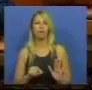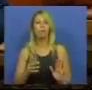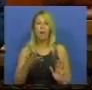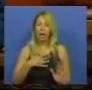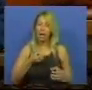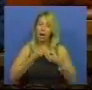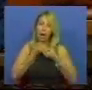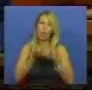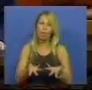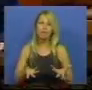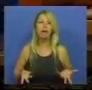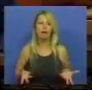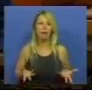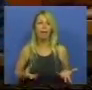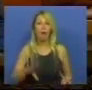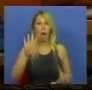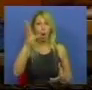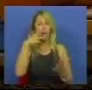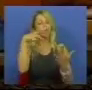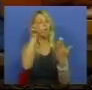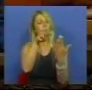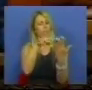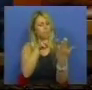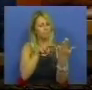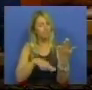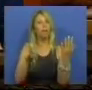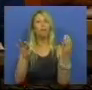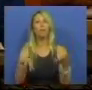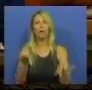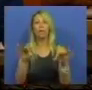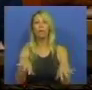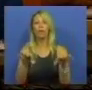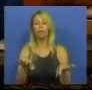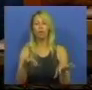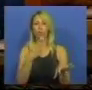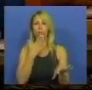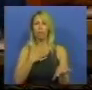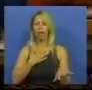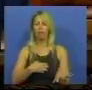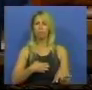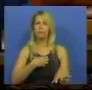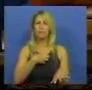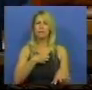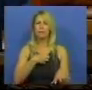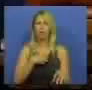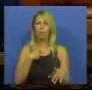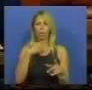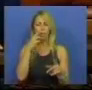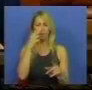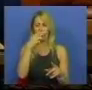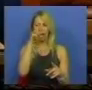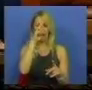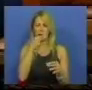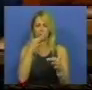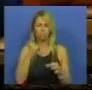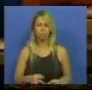confessar que quando o acabei de ler, fiquei com a sensação que me tinha enganado